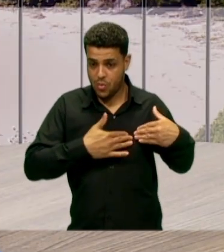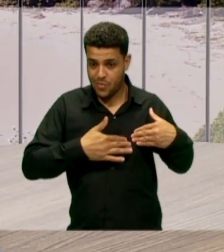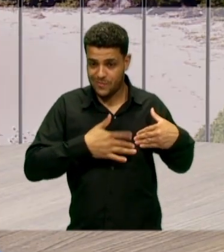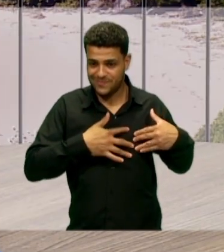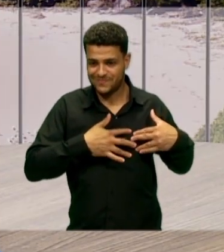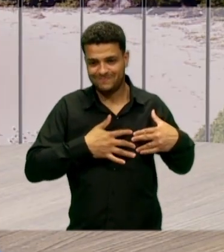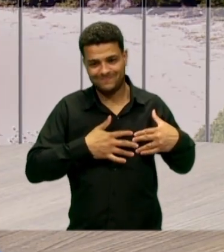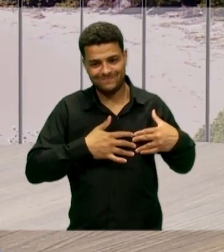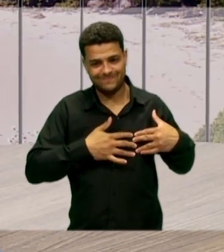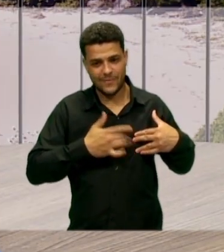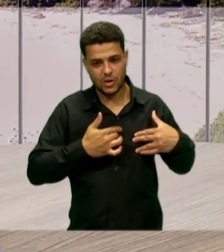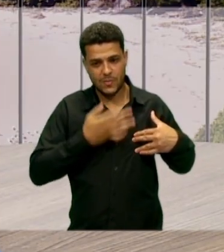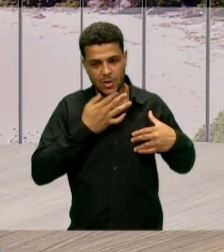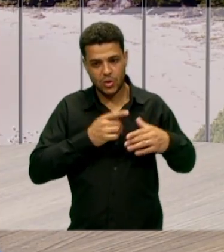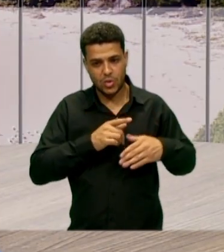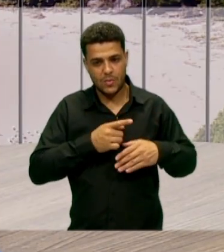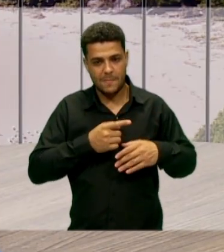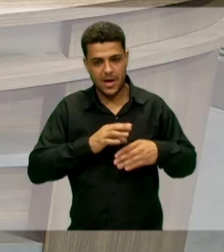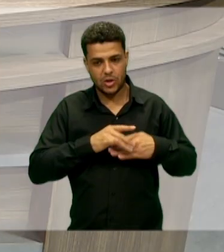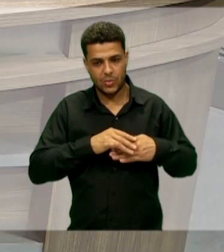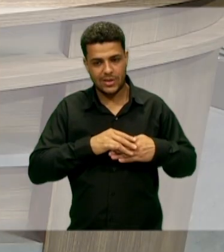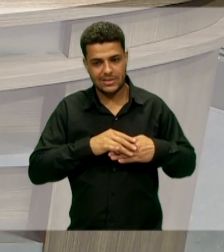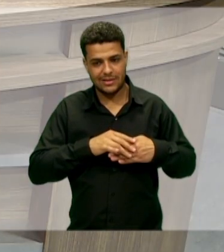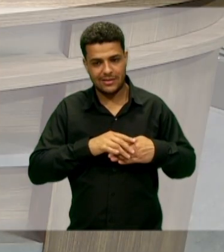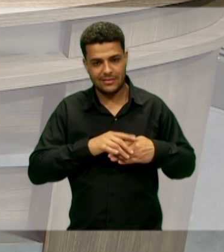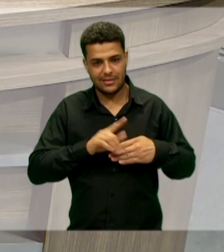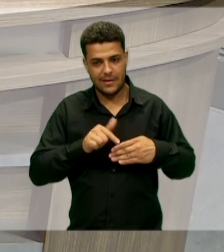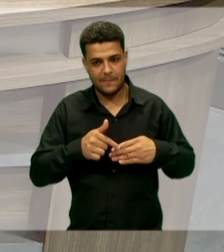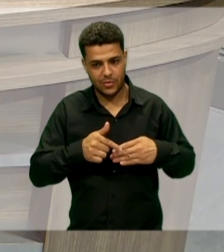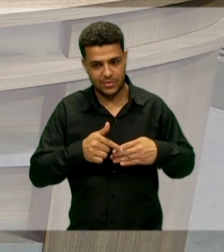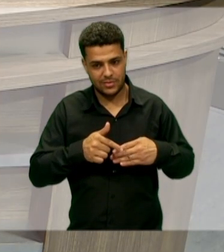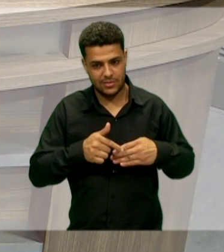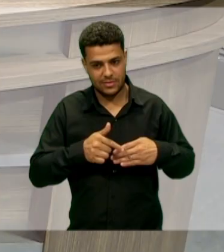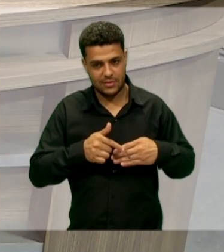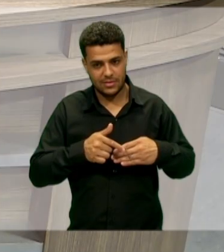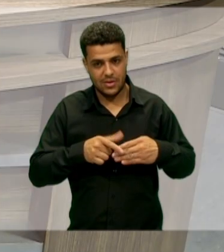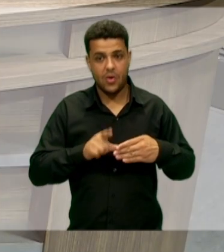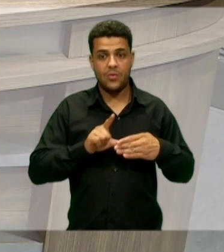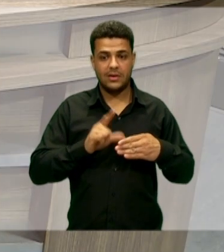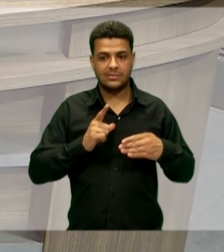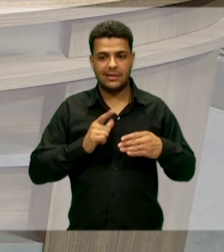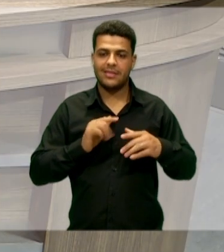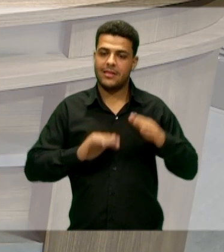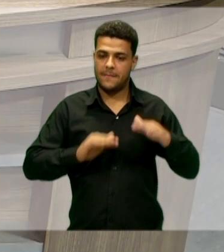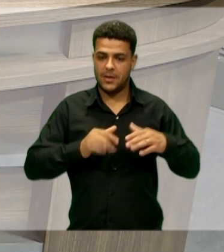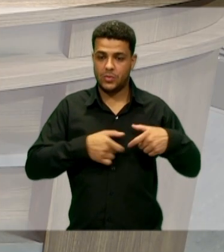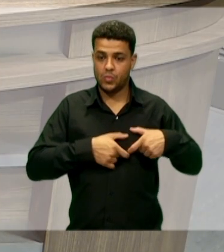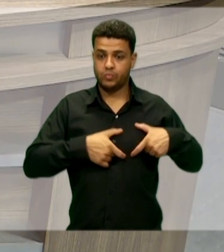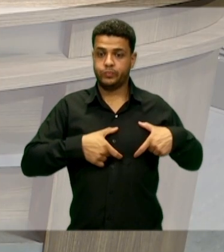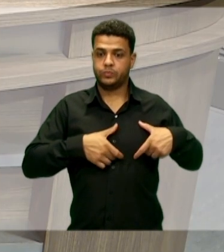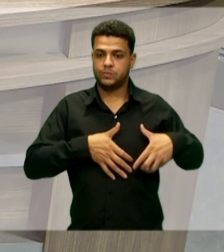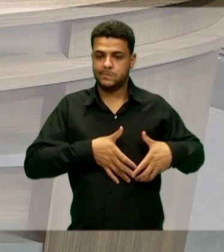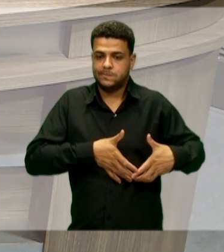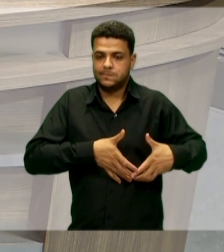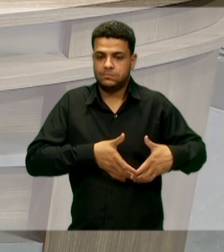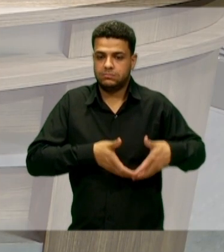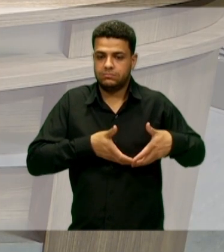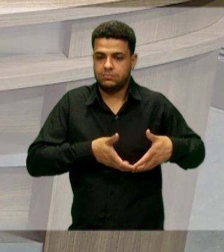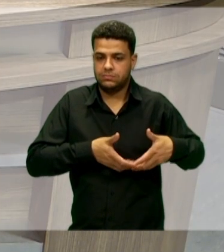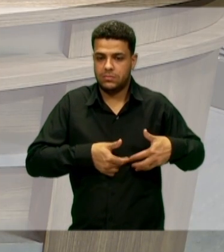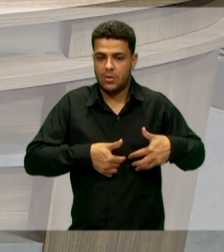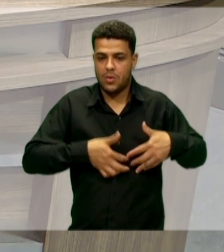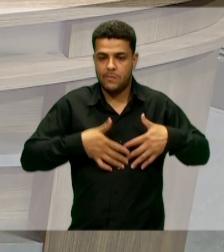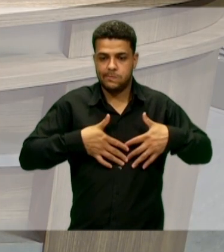você já não está palpando uma doença precoce. Né? Isso, lógico, depende muito do volume de mama também, né? Se você tem uma mama grande,